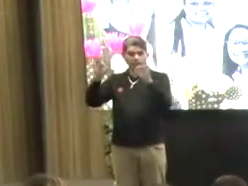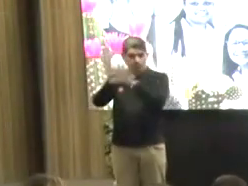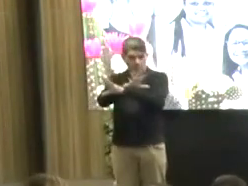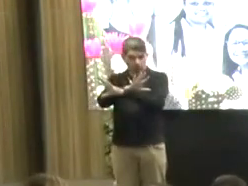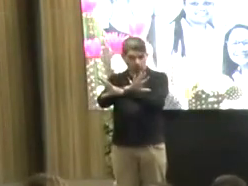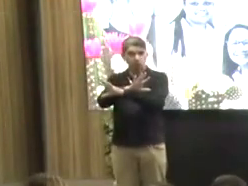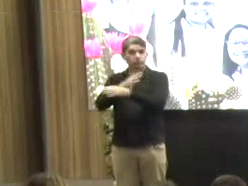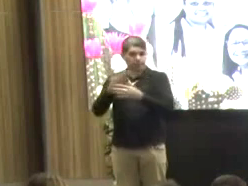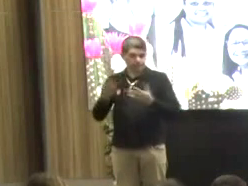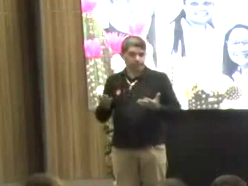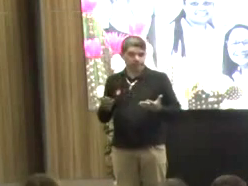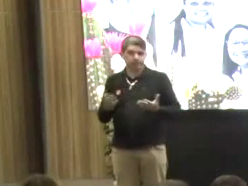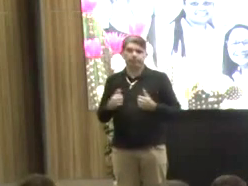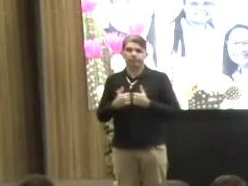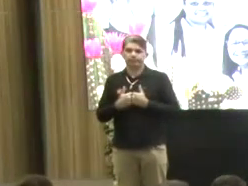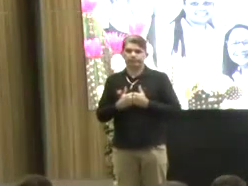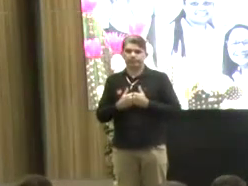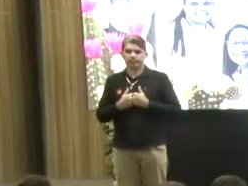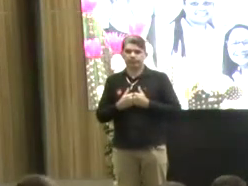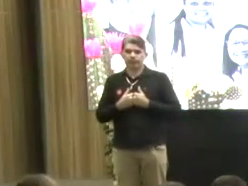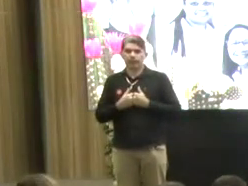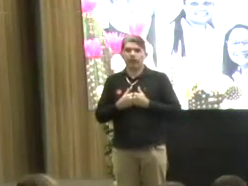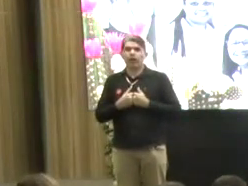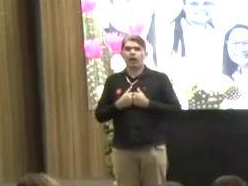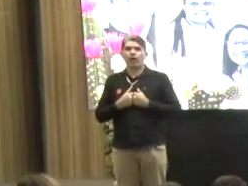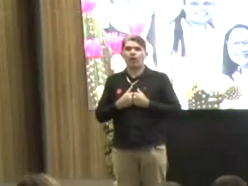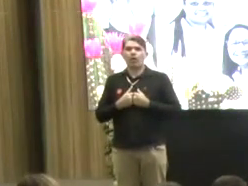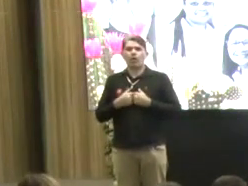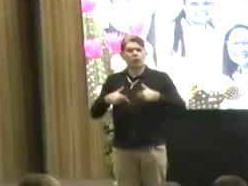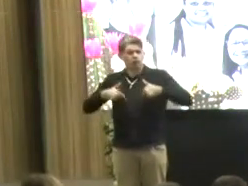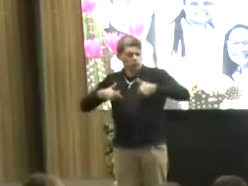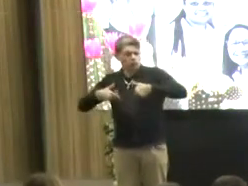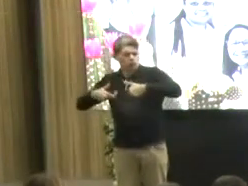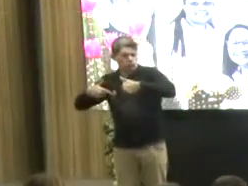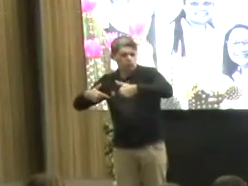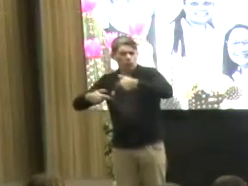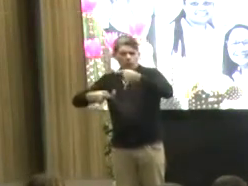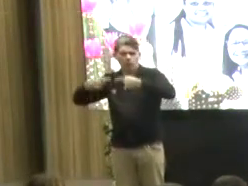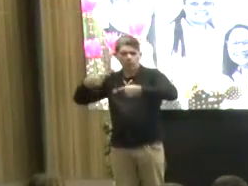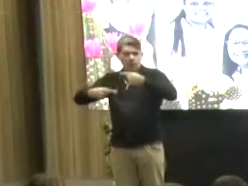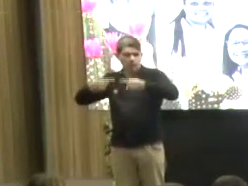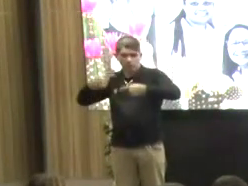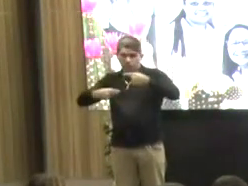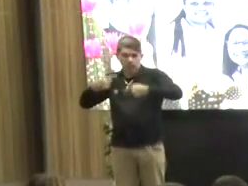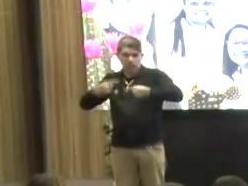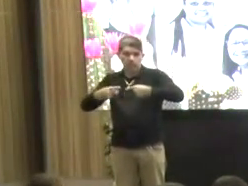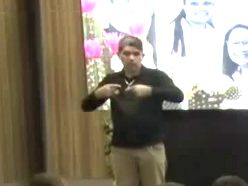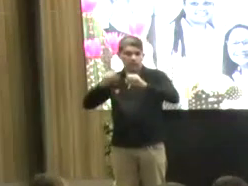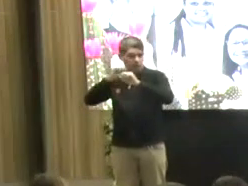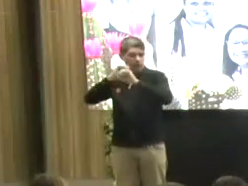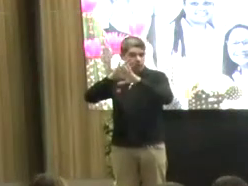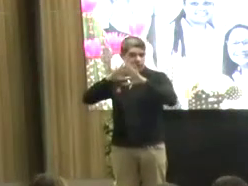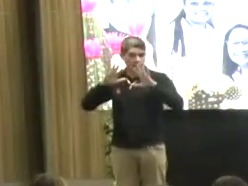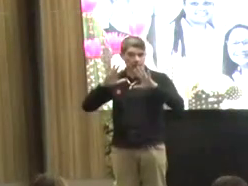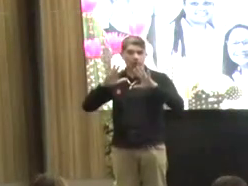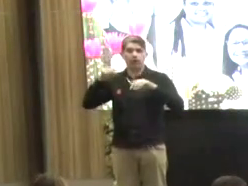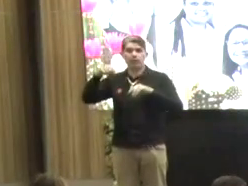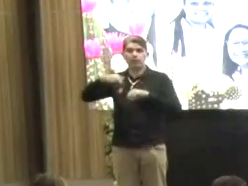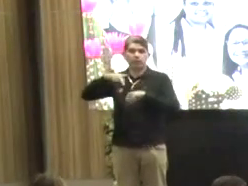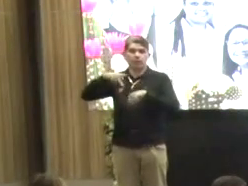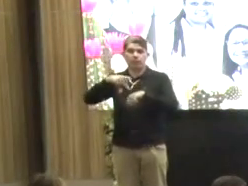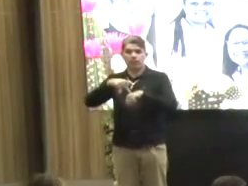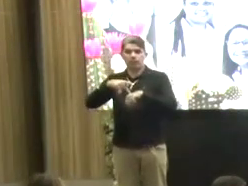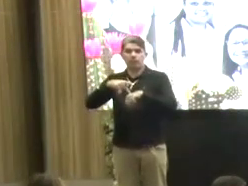escolar. Então, essa luta política, ela para mim é muito clara no nosso país. Quando a gente